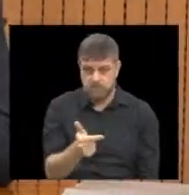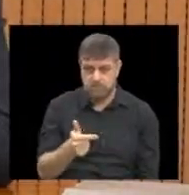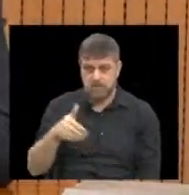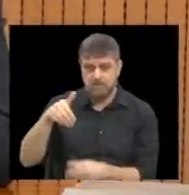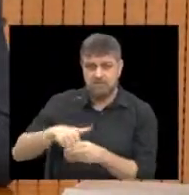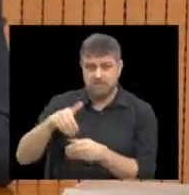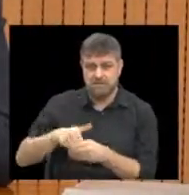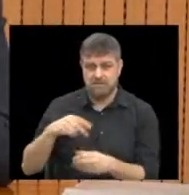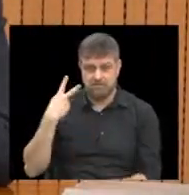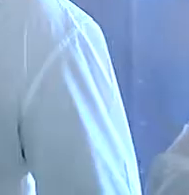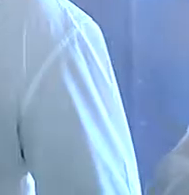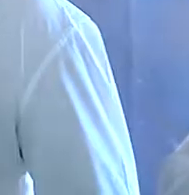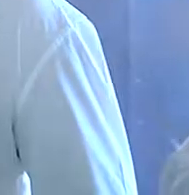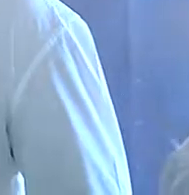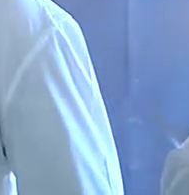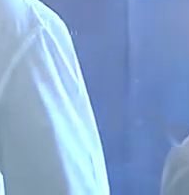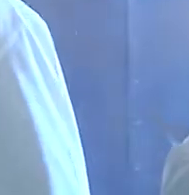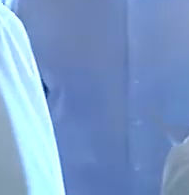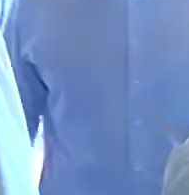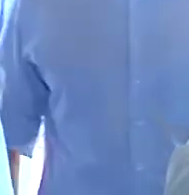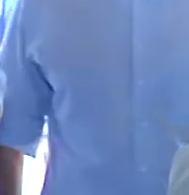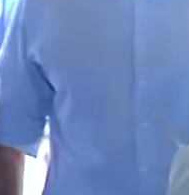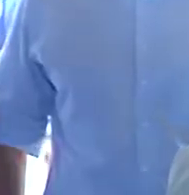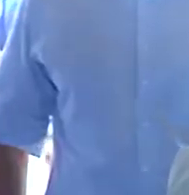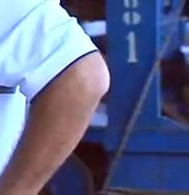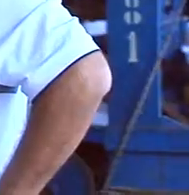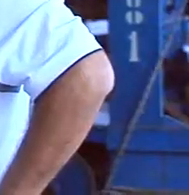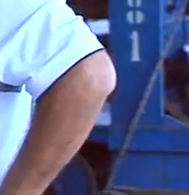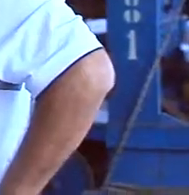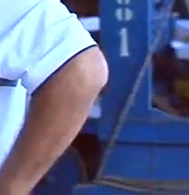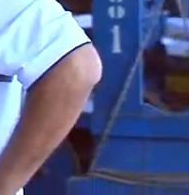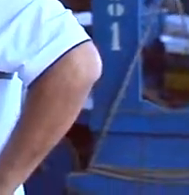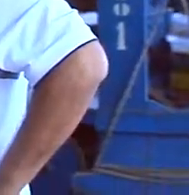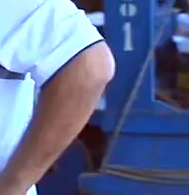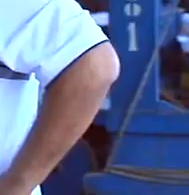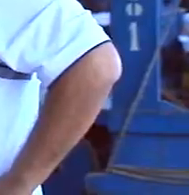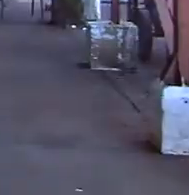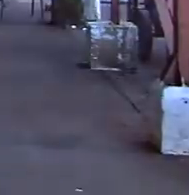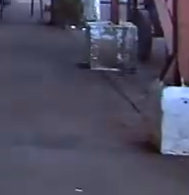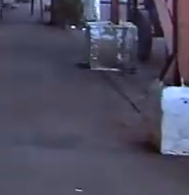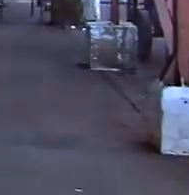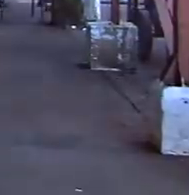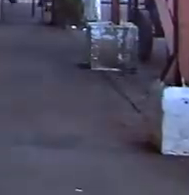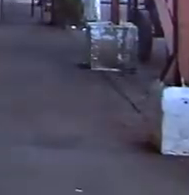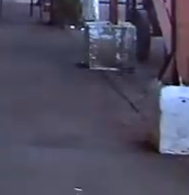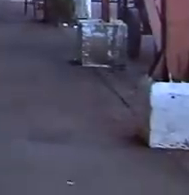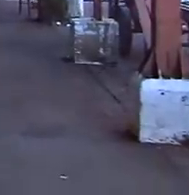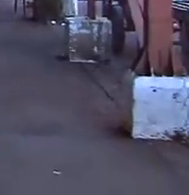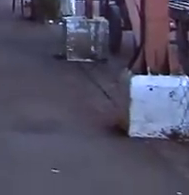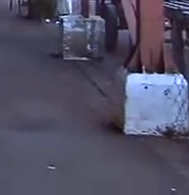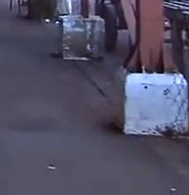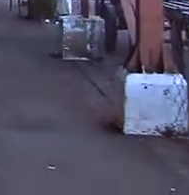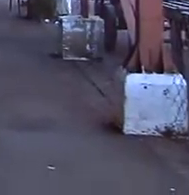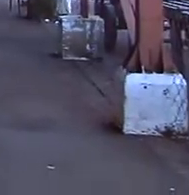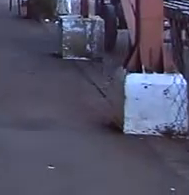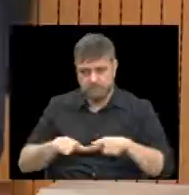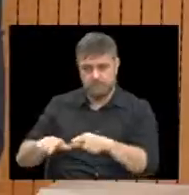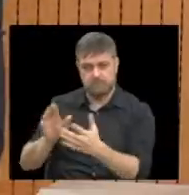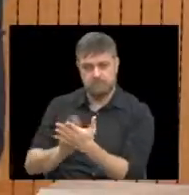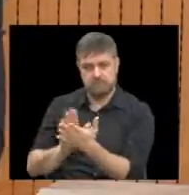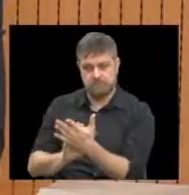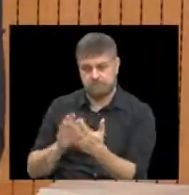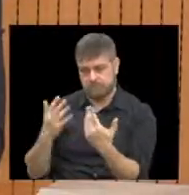Câmara, Rafa Zimbaldi, e dos vereadores Rubens Gás e Marcos Bernardelli. A proposta passou por votação em